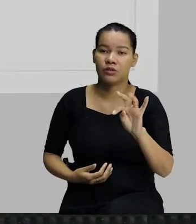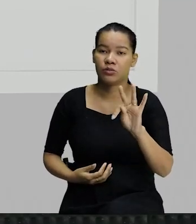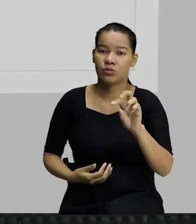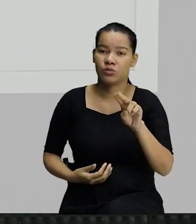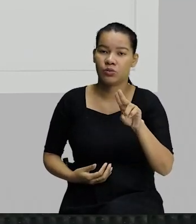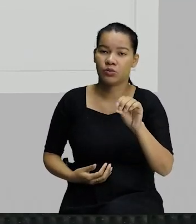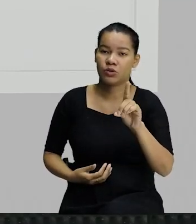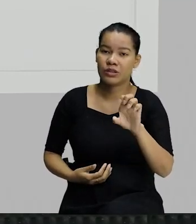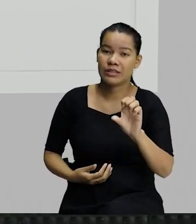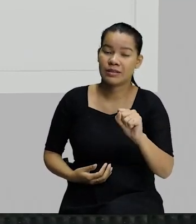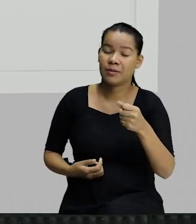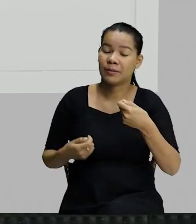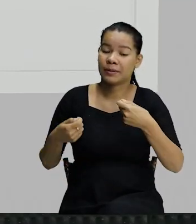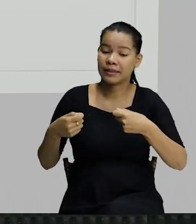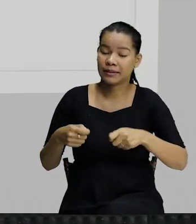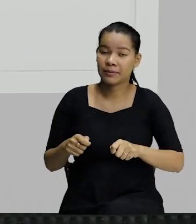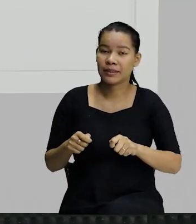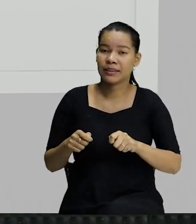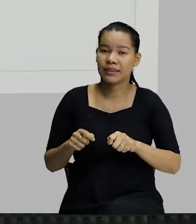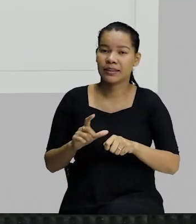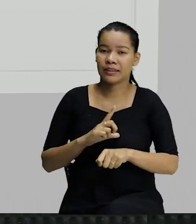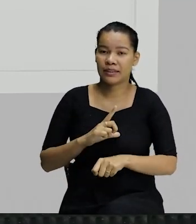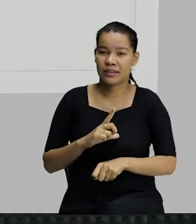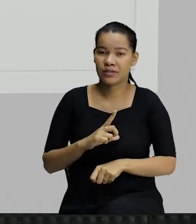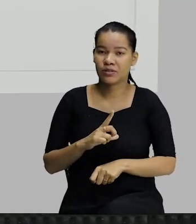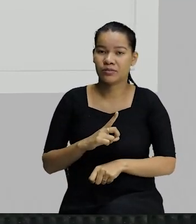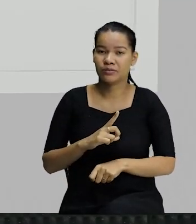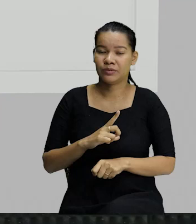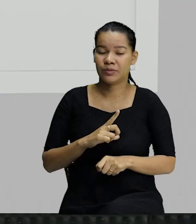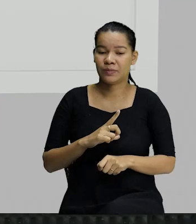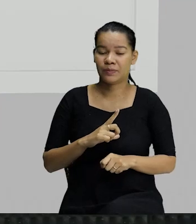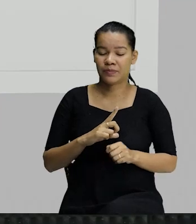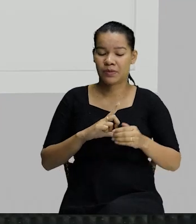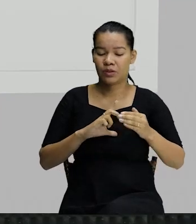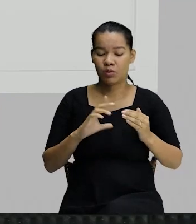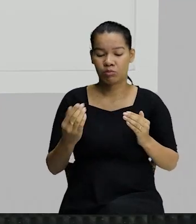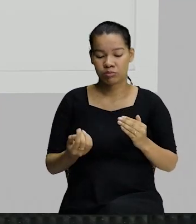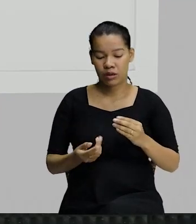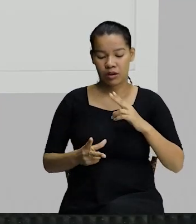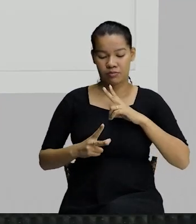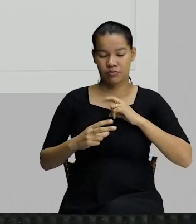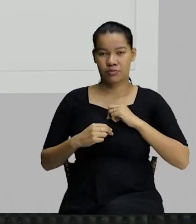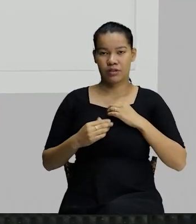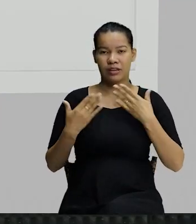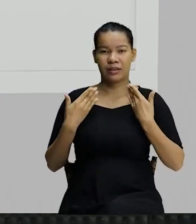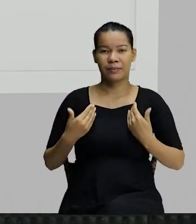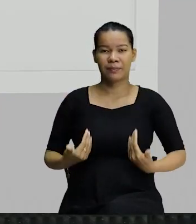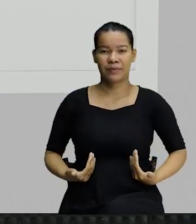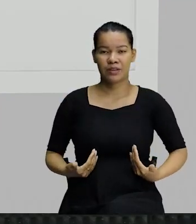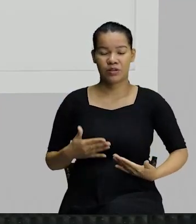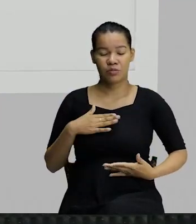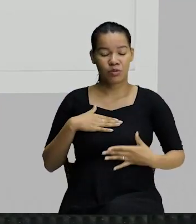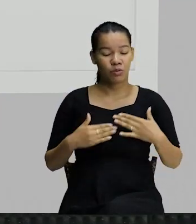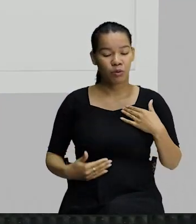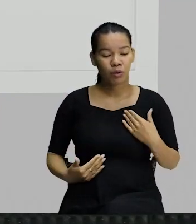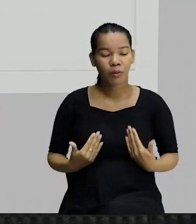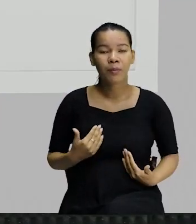para que elas tenham morada em mim e para que o meu comportamento